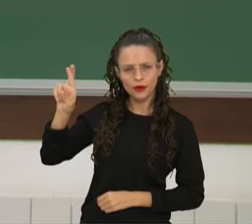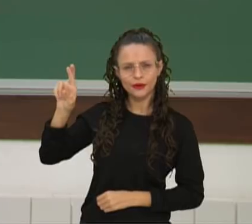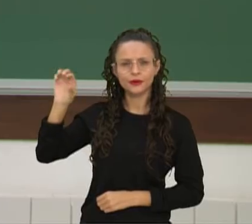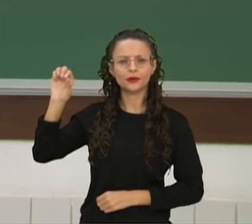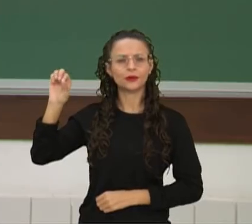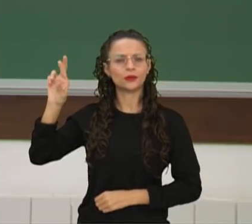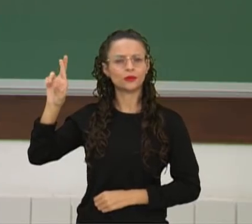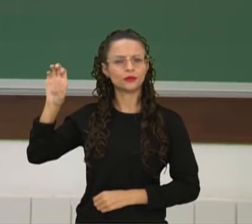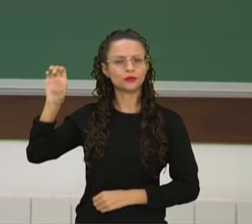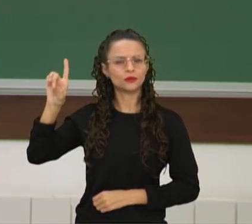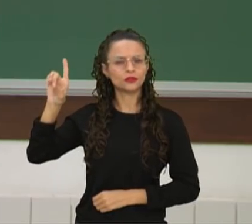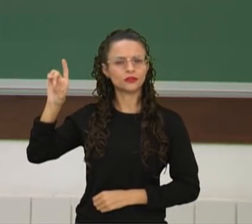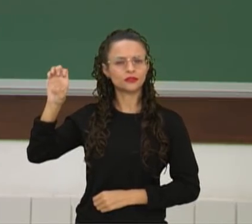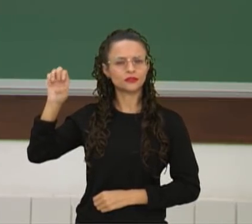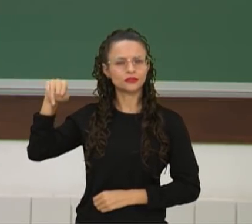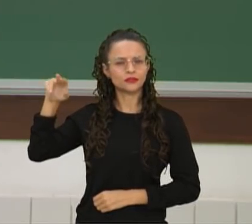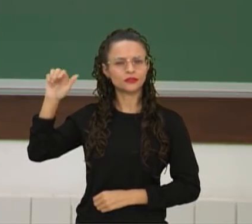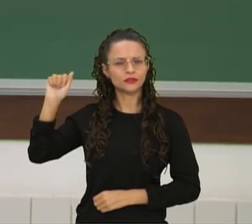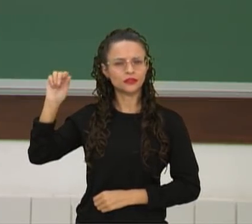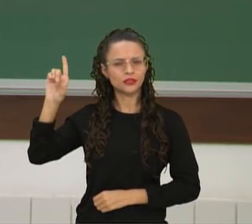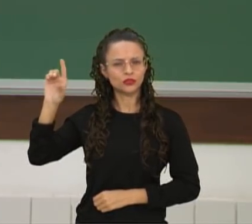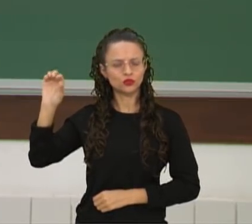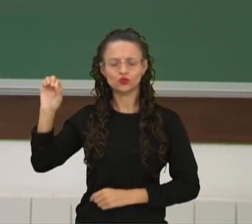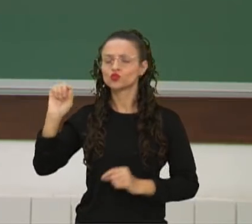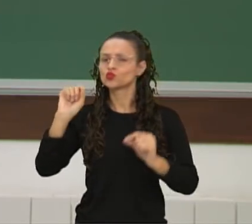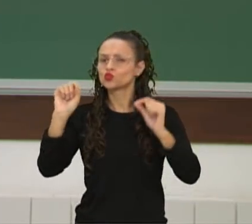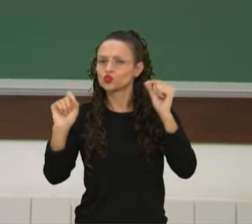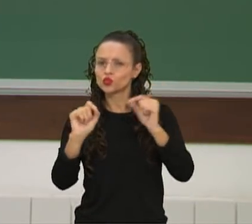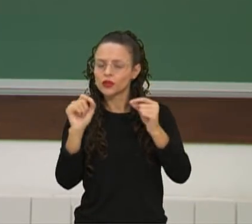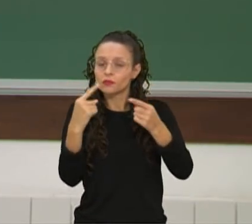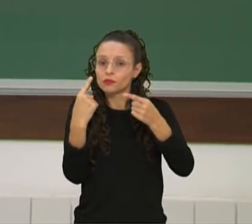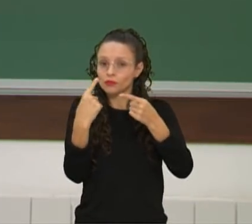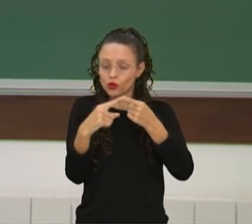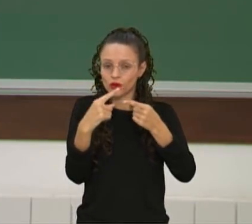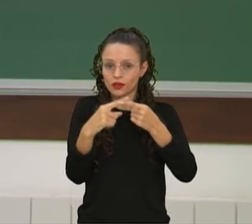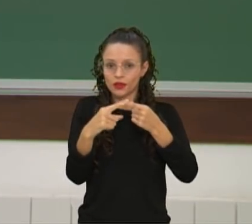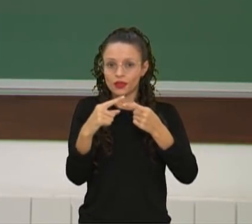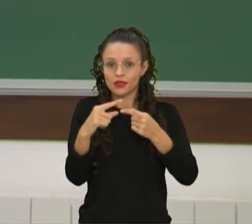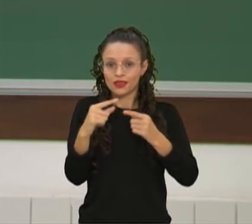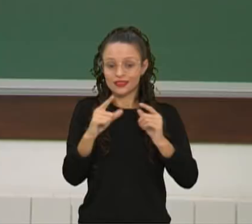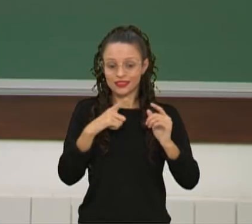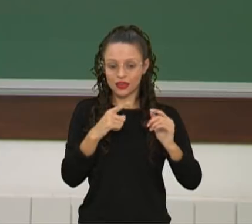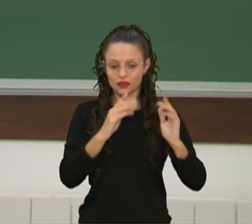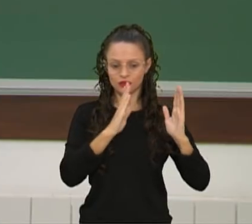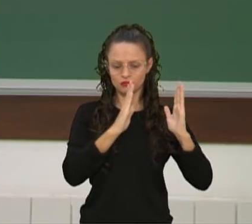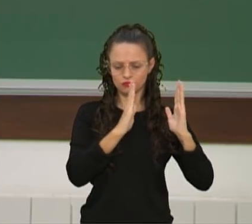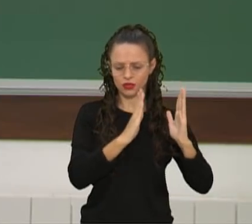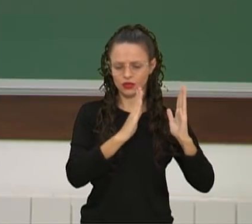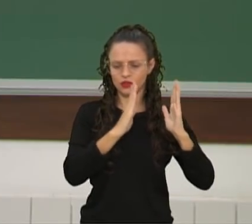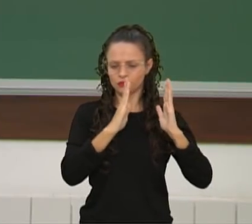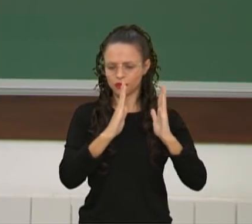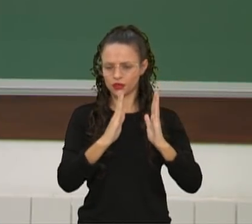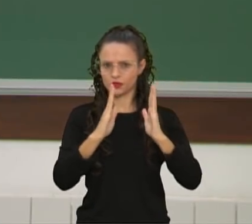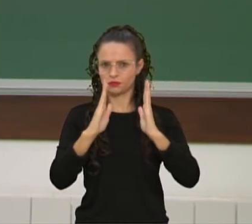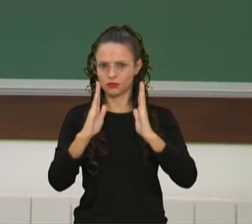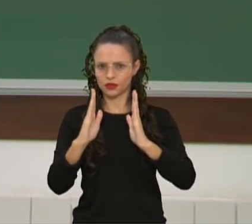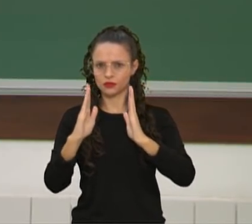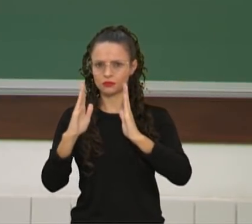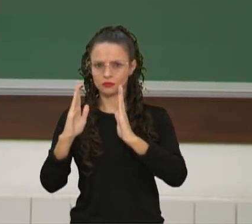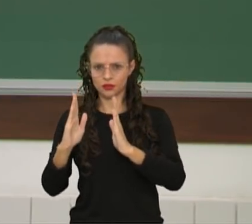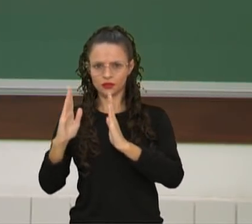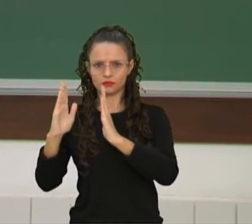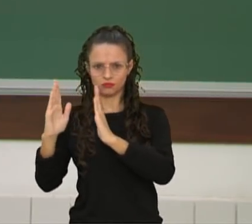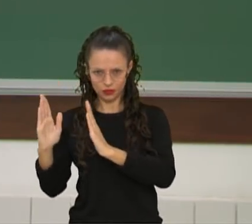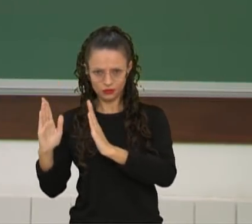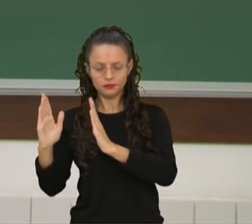Par ordenado é quando você tem, já é chamado de ordenado, por quê? Porque você tem uma ordem dos elementos que são escritos